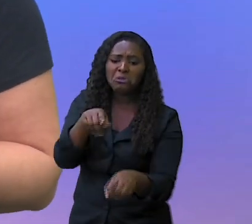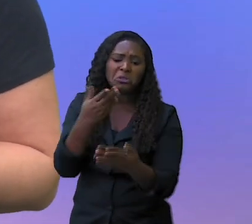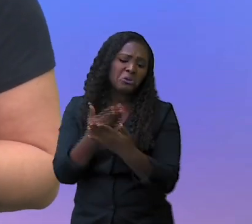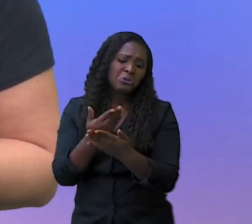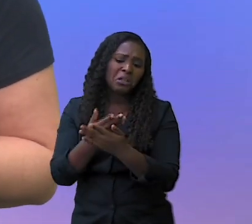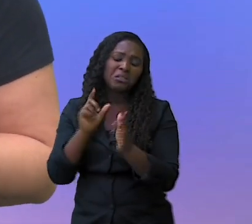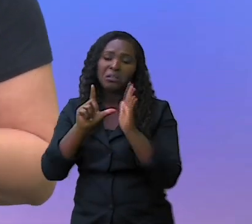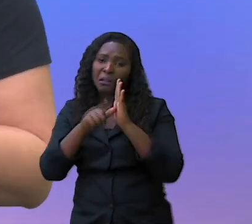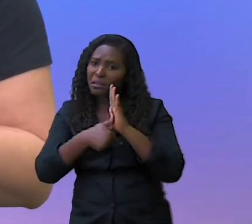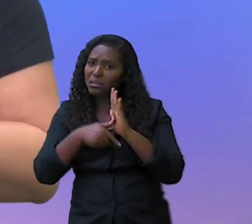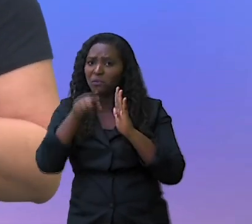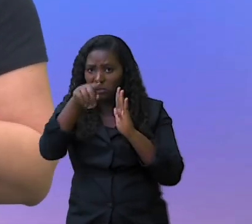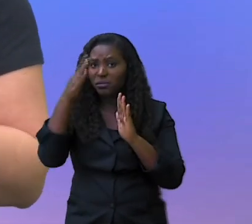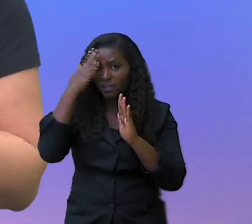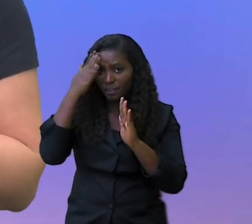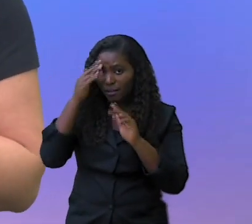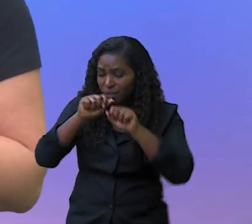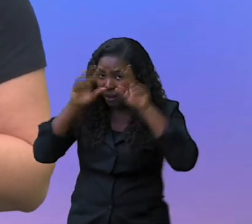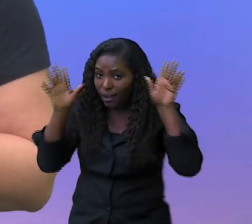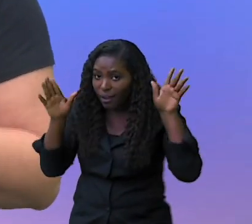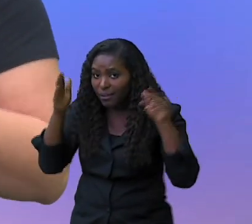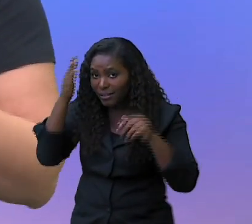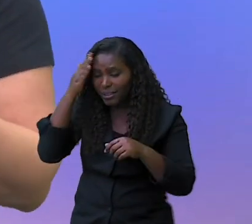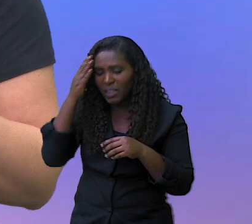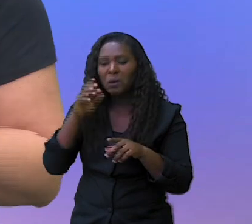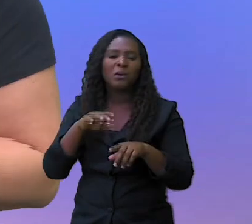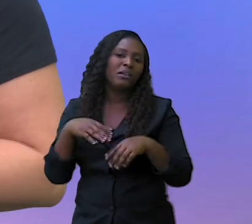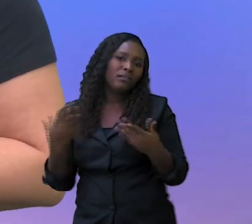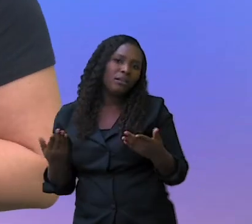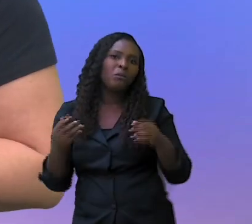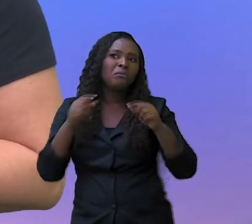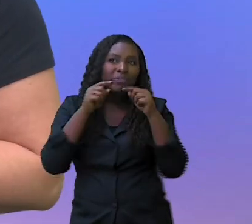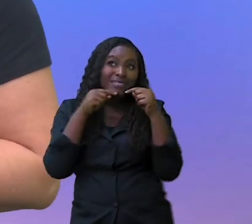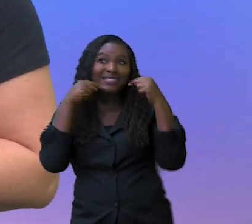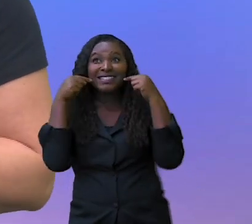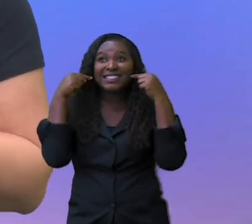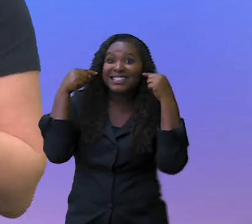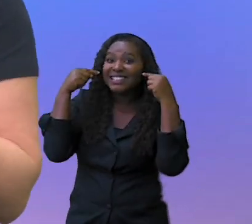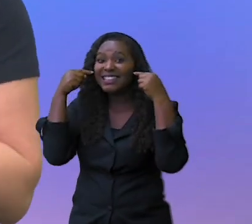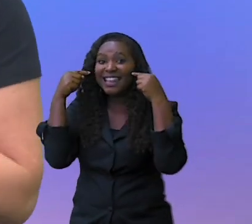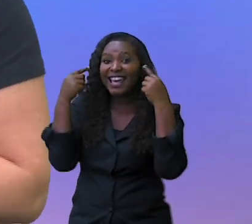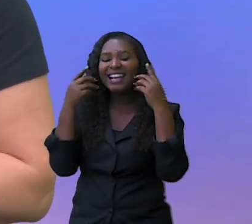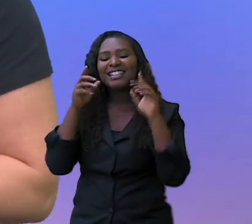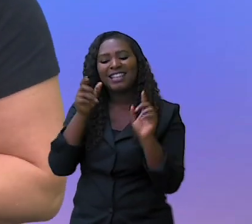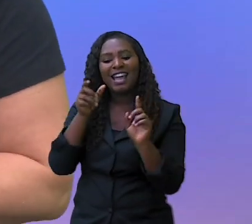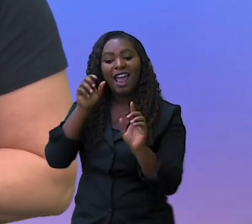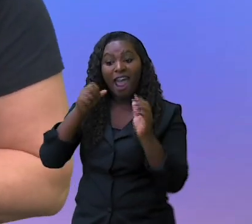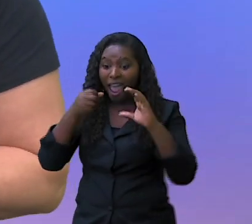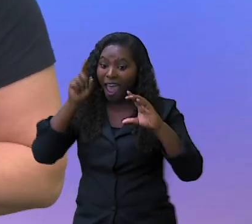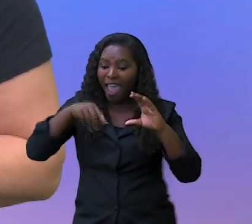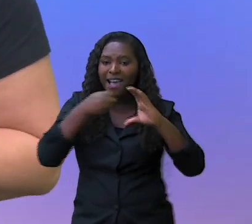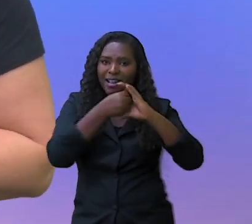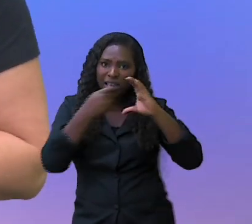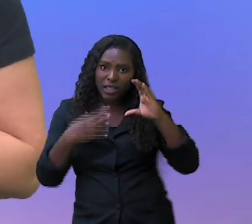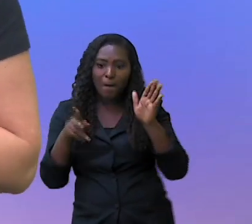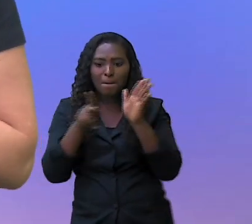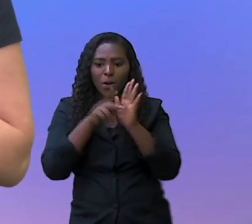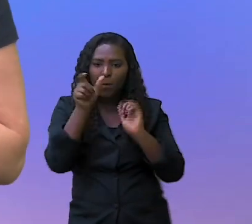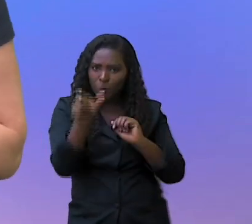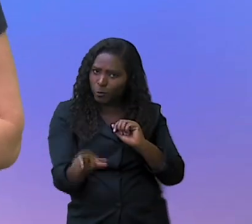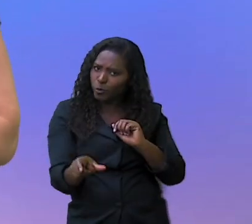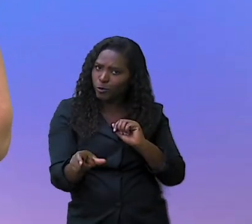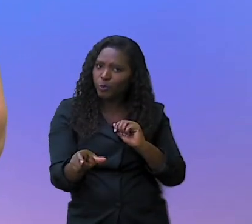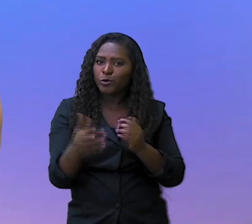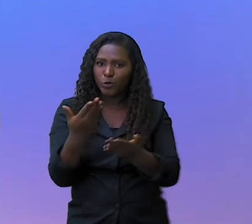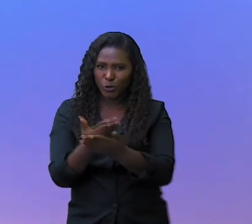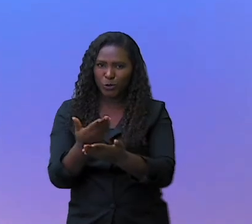acessório, não é mesmo? E esse sorridente aí também teve essa característica aí de quem? Do estudante. Perceberam então? Então